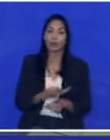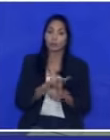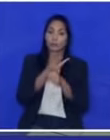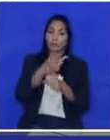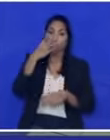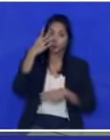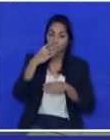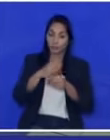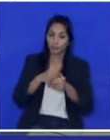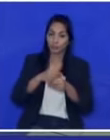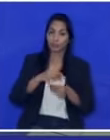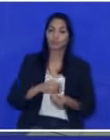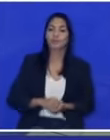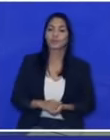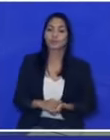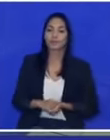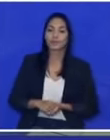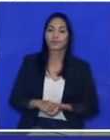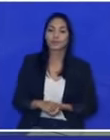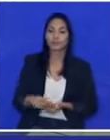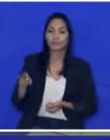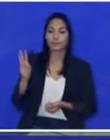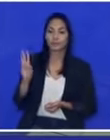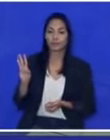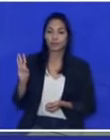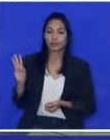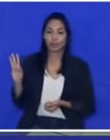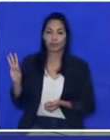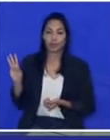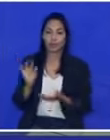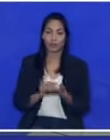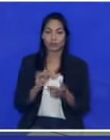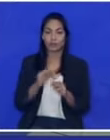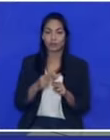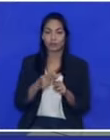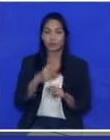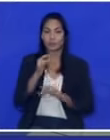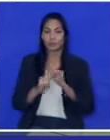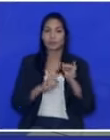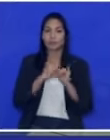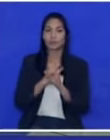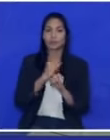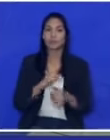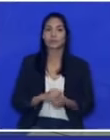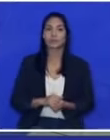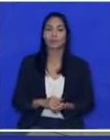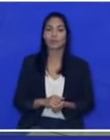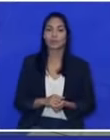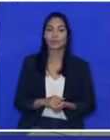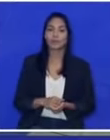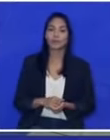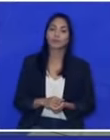vencedoras. Ou se o prêmio está acumulado, acessando a página da Caixa na internet.